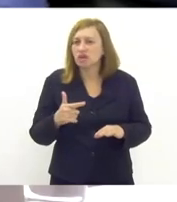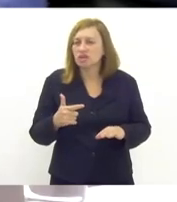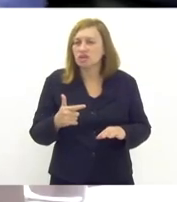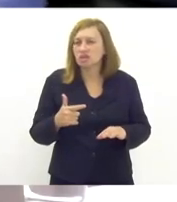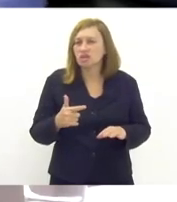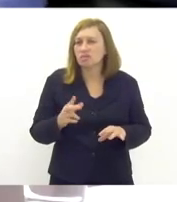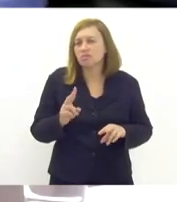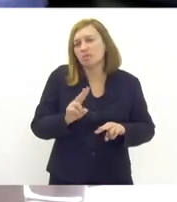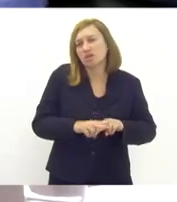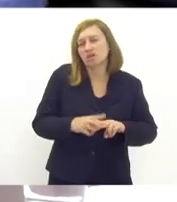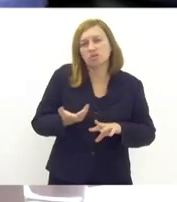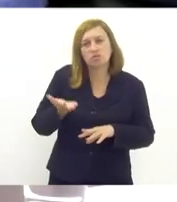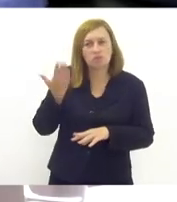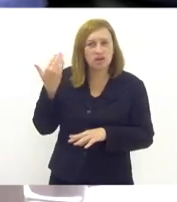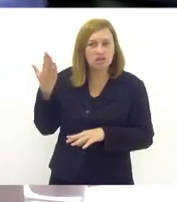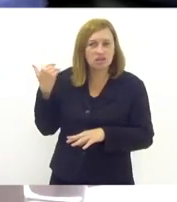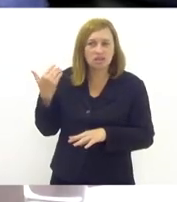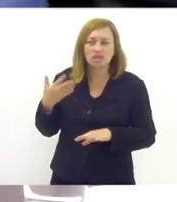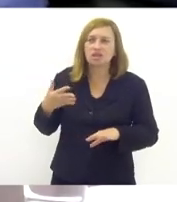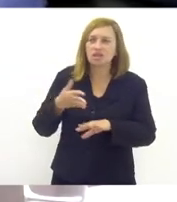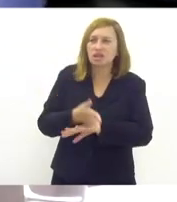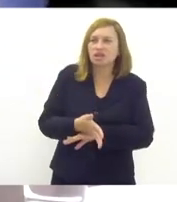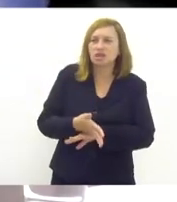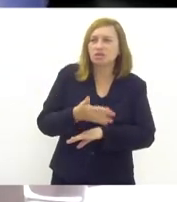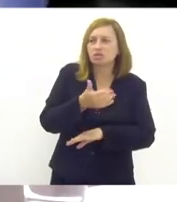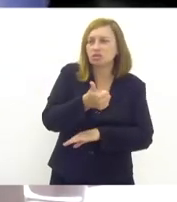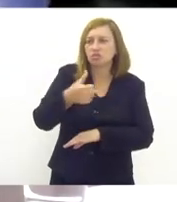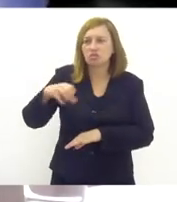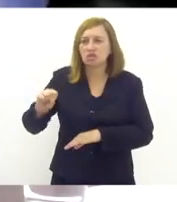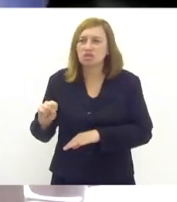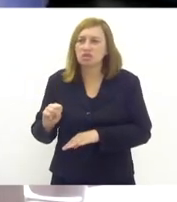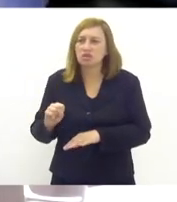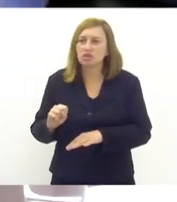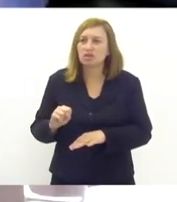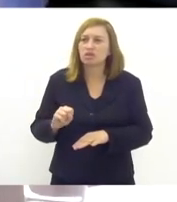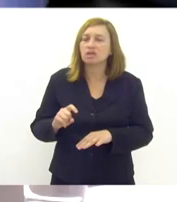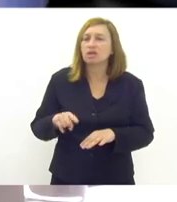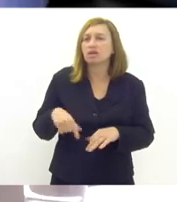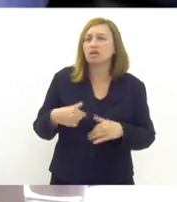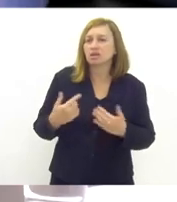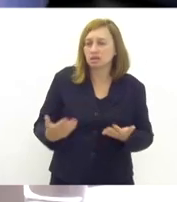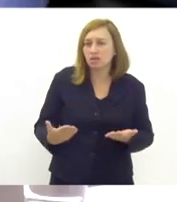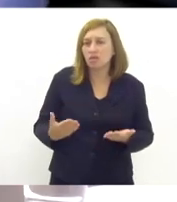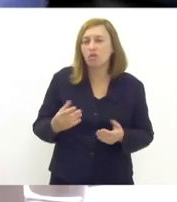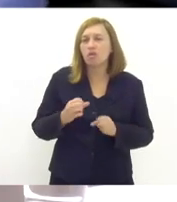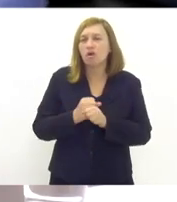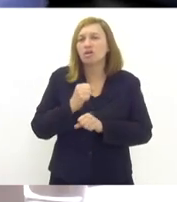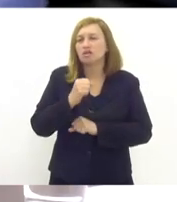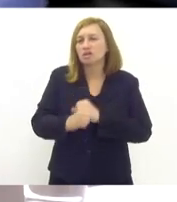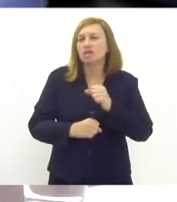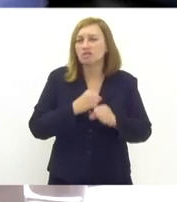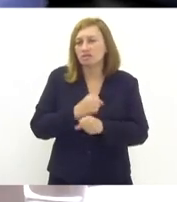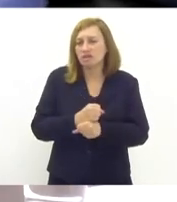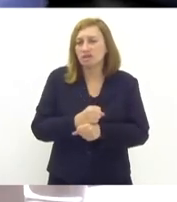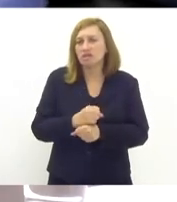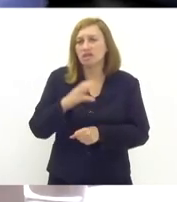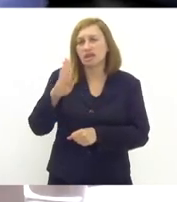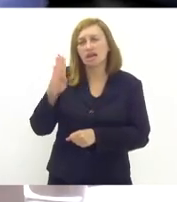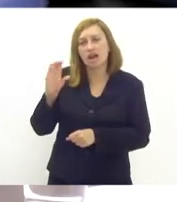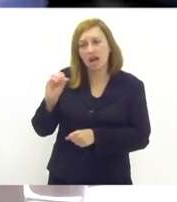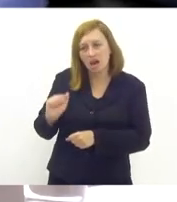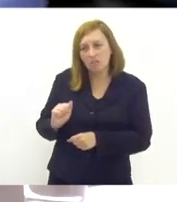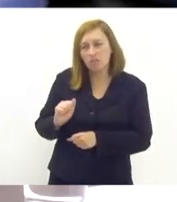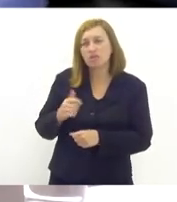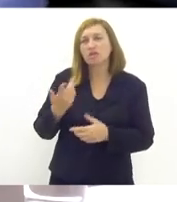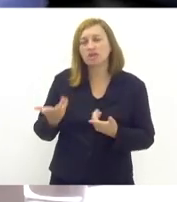prisão, eu teria entrado em 2018. Então, hoje, praticamente, seria a cabo o ano que vem. Então, isso impacta financeiramente.